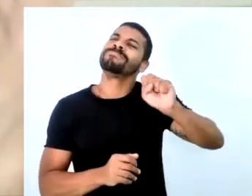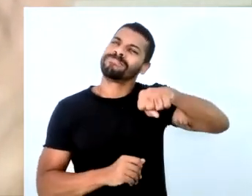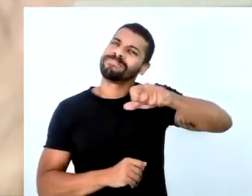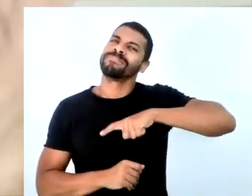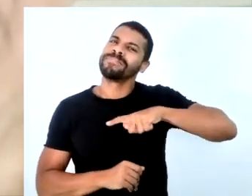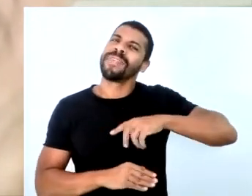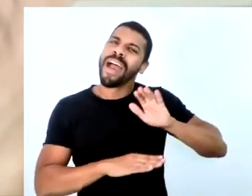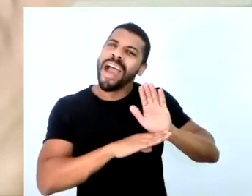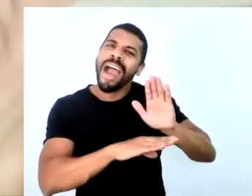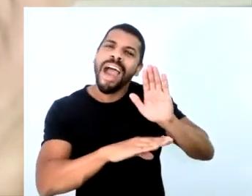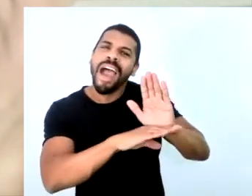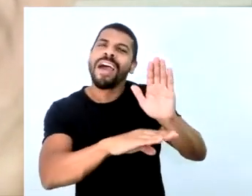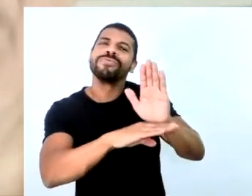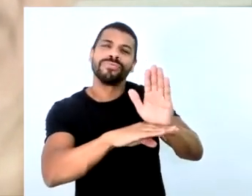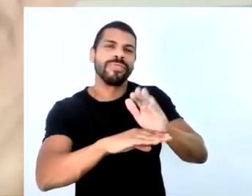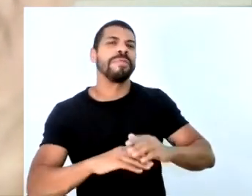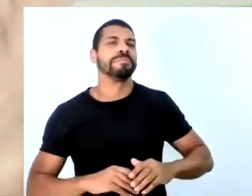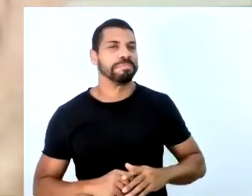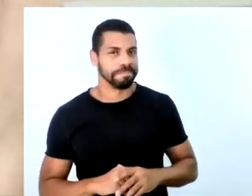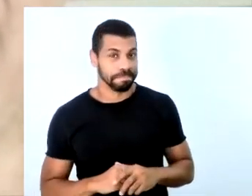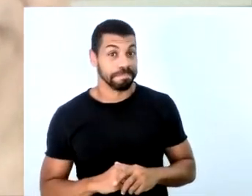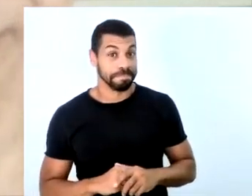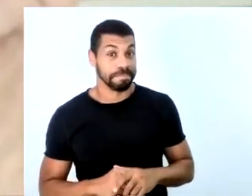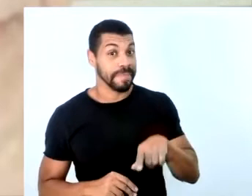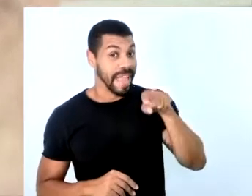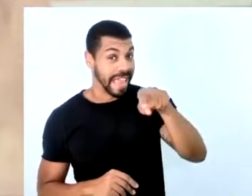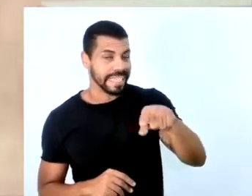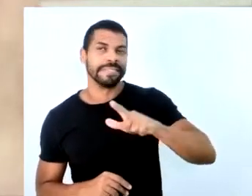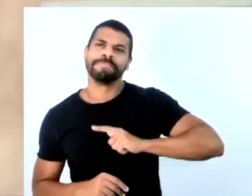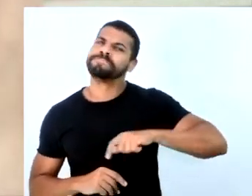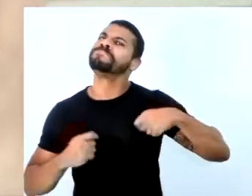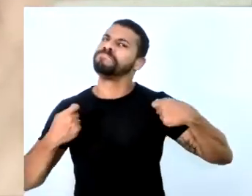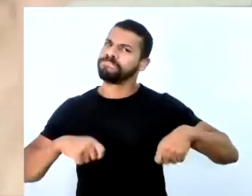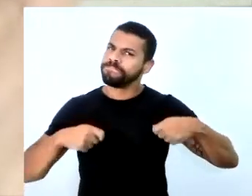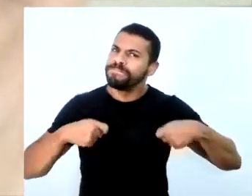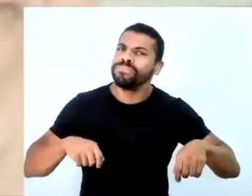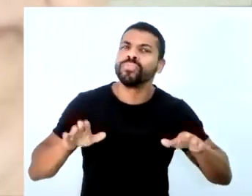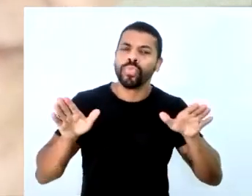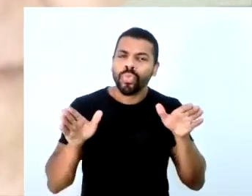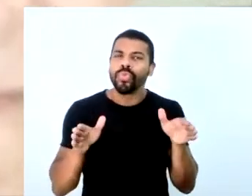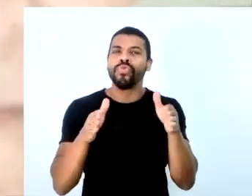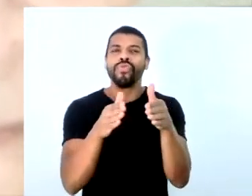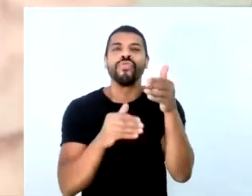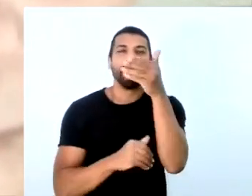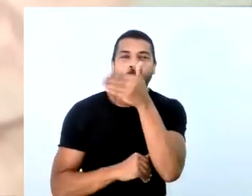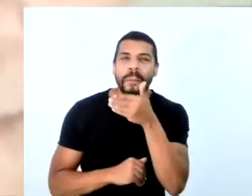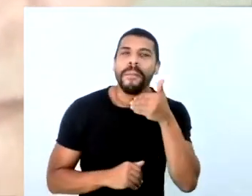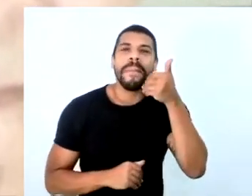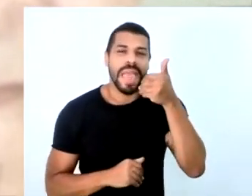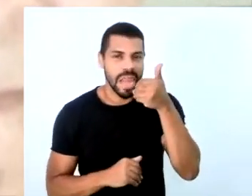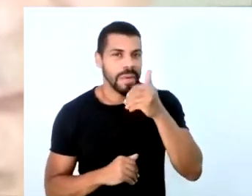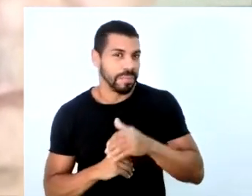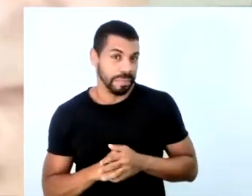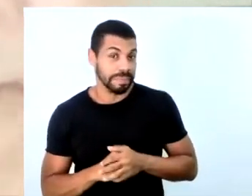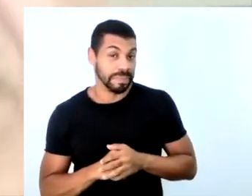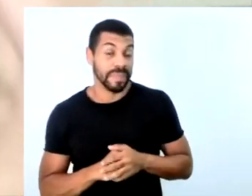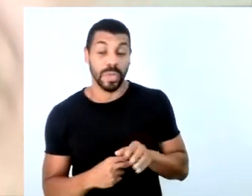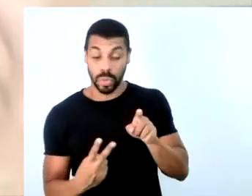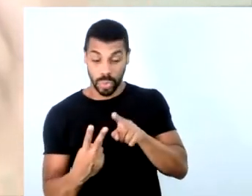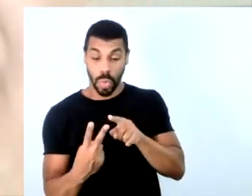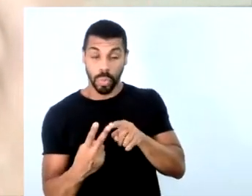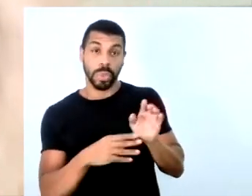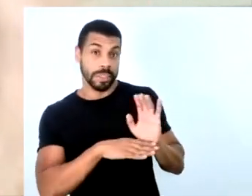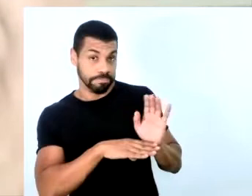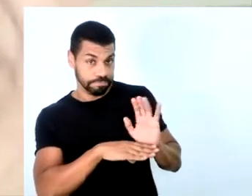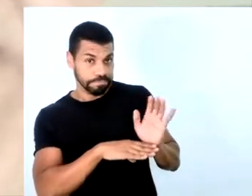ter aquela ideia, você você contribuir, mas assim, ela faz parte, mas ela faz